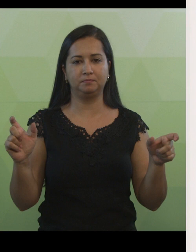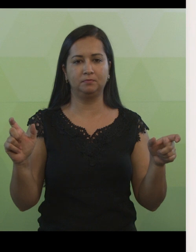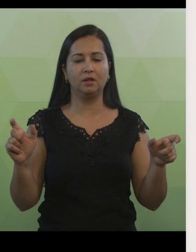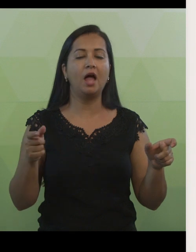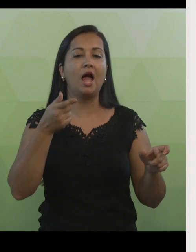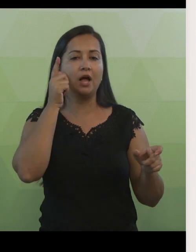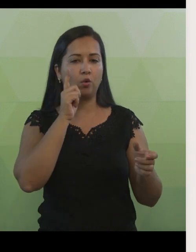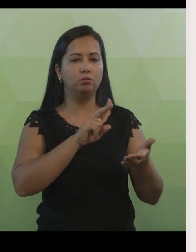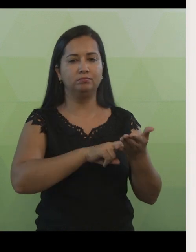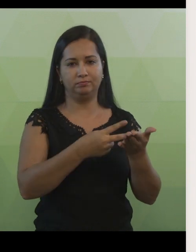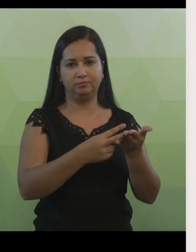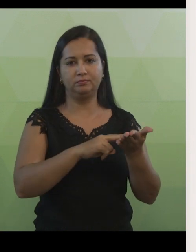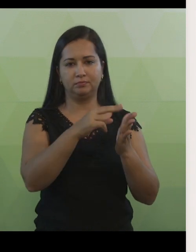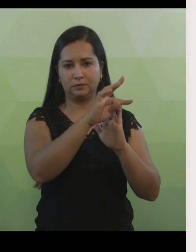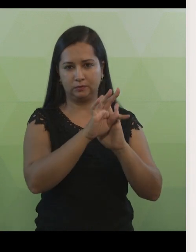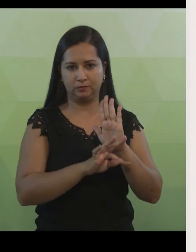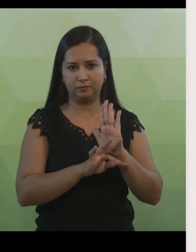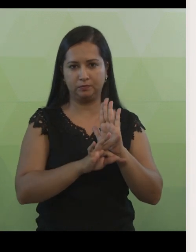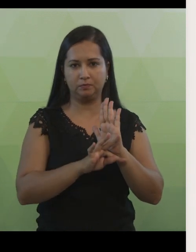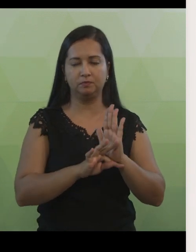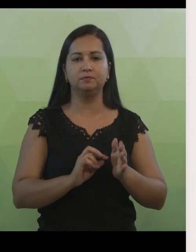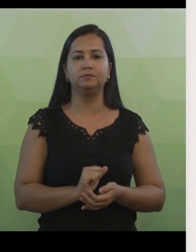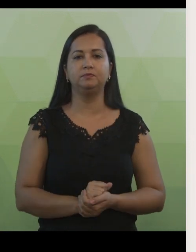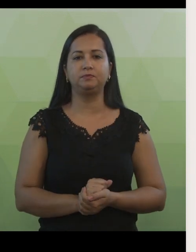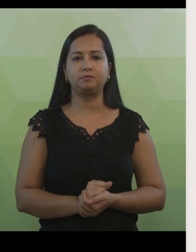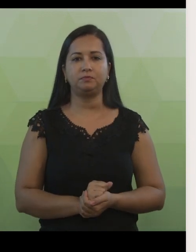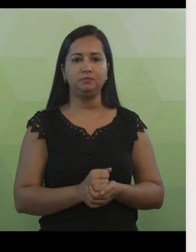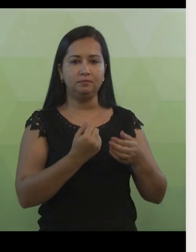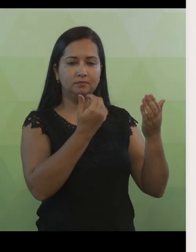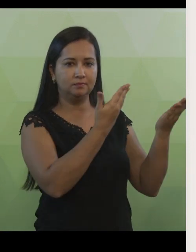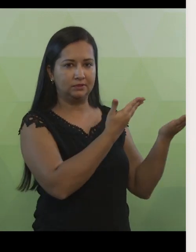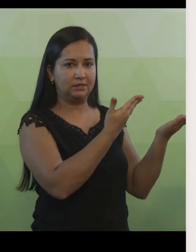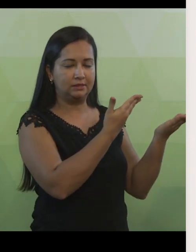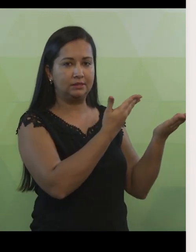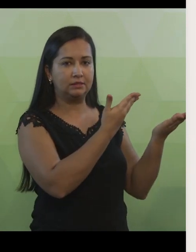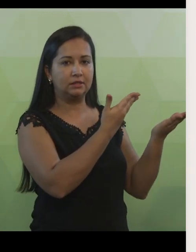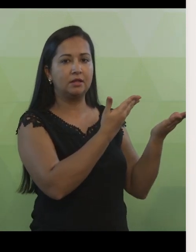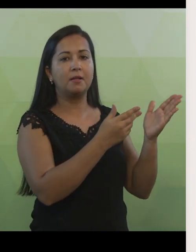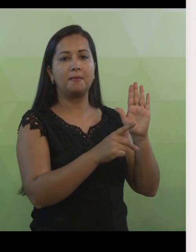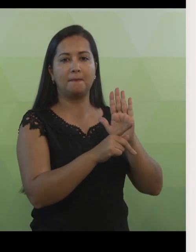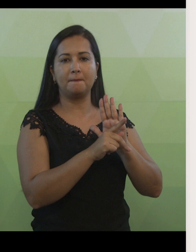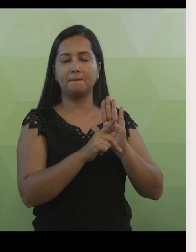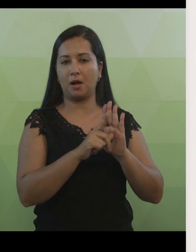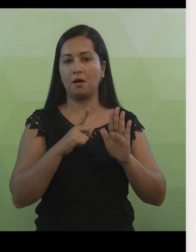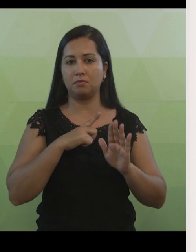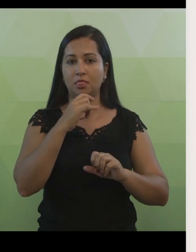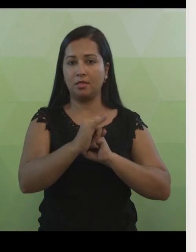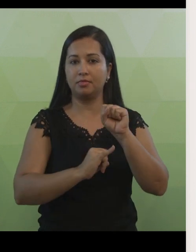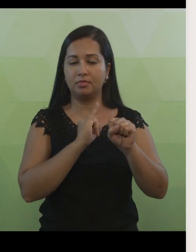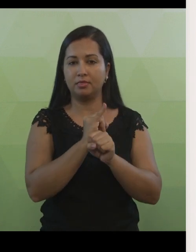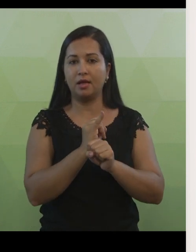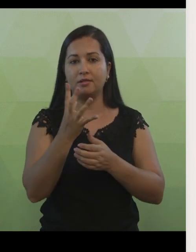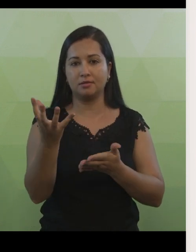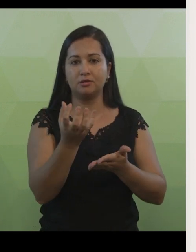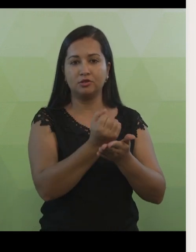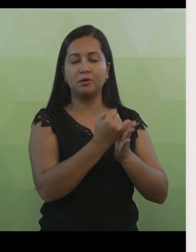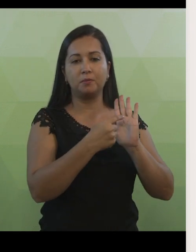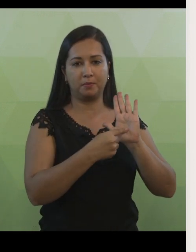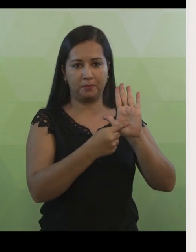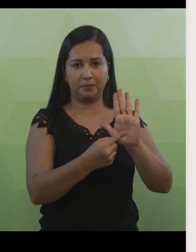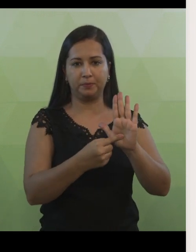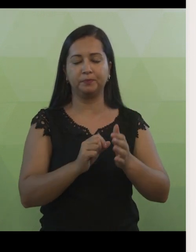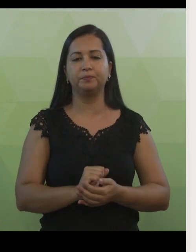ele consegue traduzir o texto novamente. Essa imagem foi retirada da internet e ali está o link. Agora vamos falar da